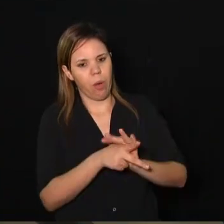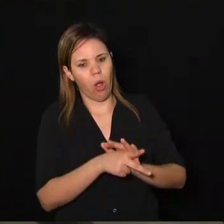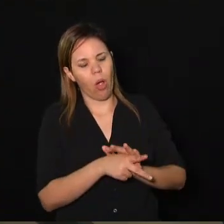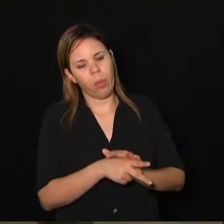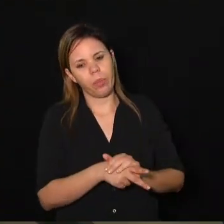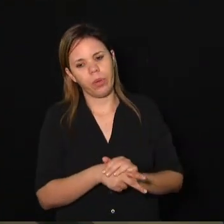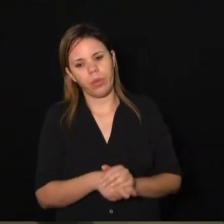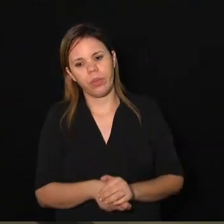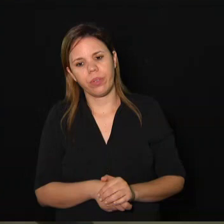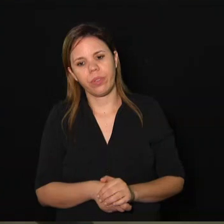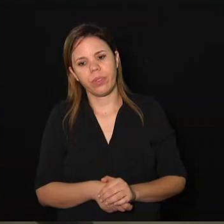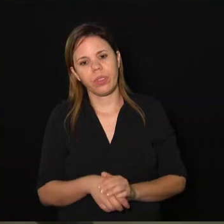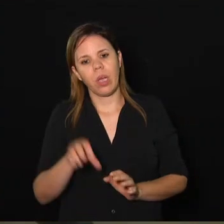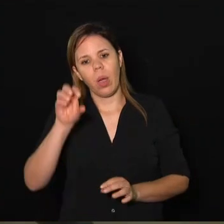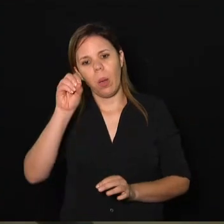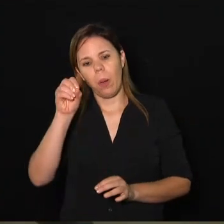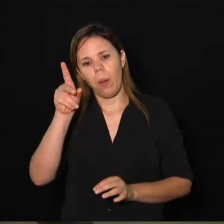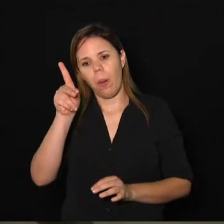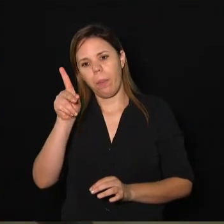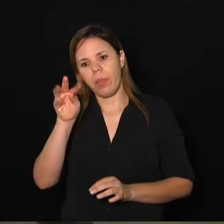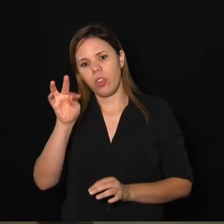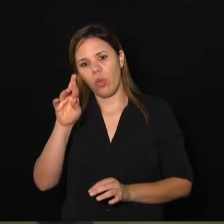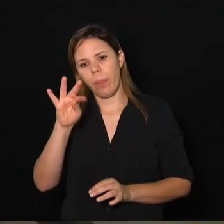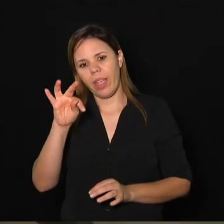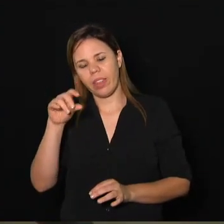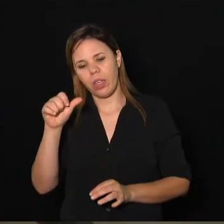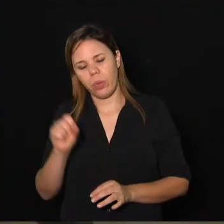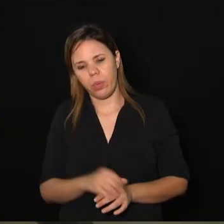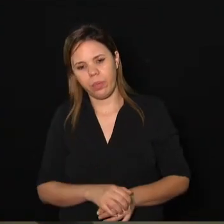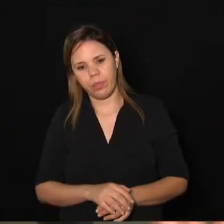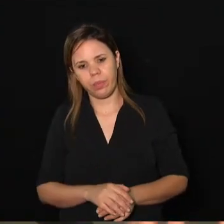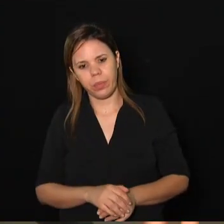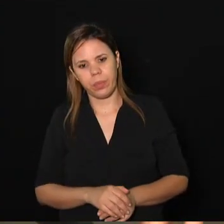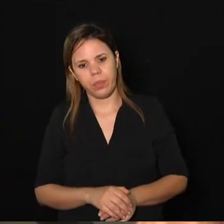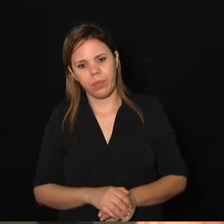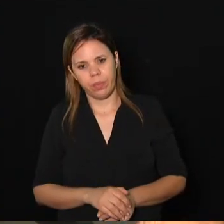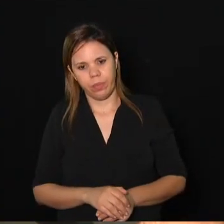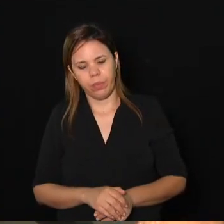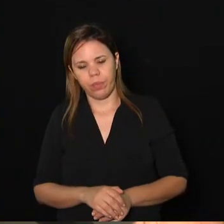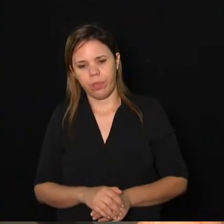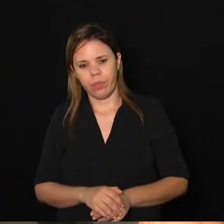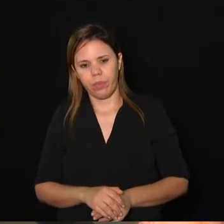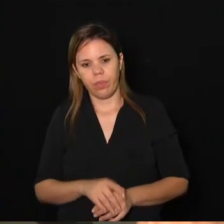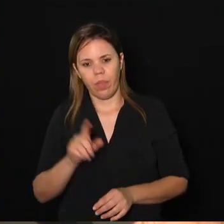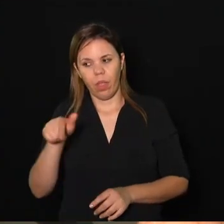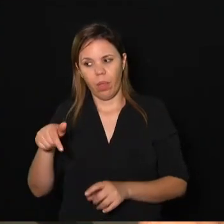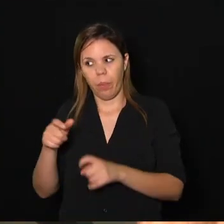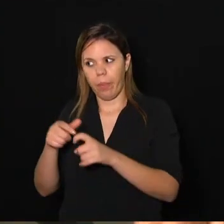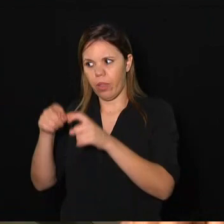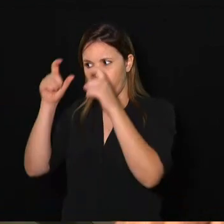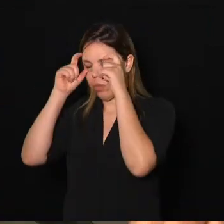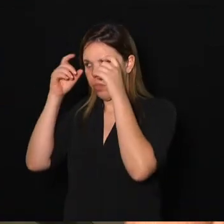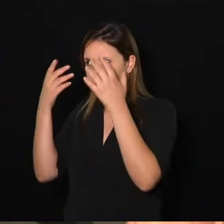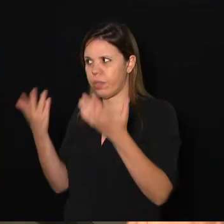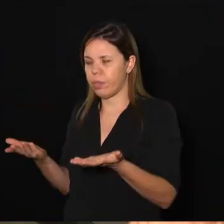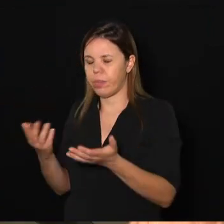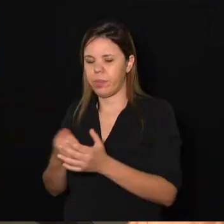pertinente até o levantamento feito pelo representante do oftalmologista para saber